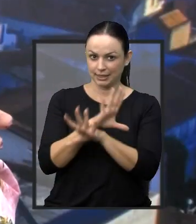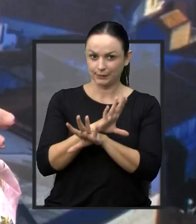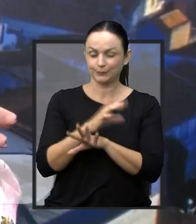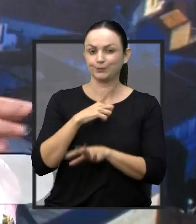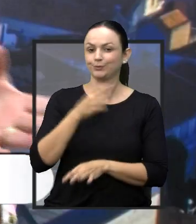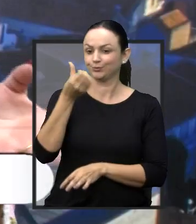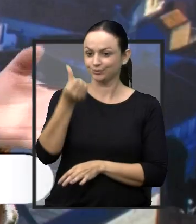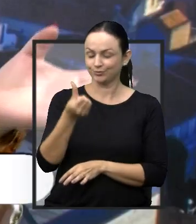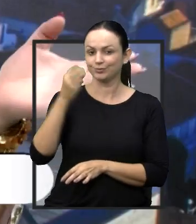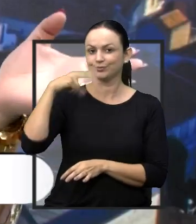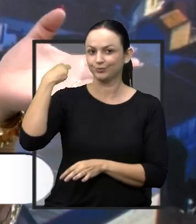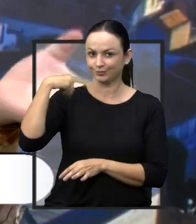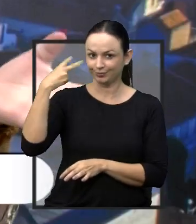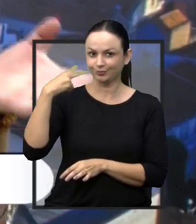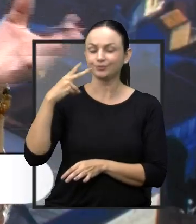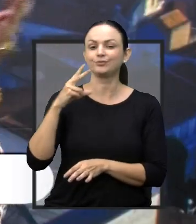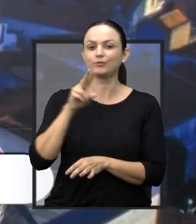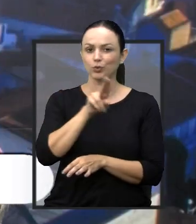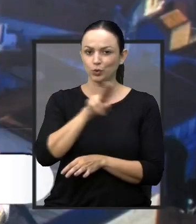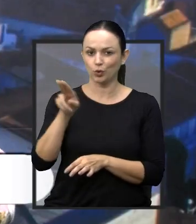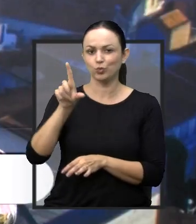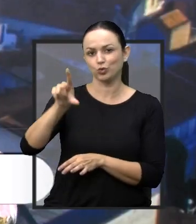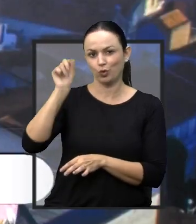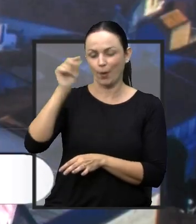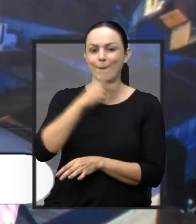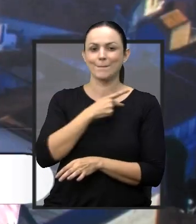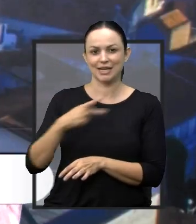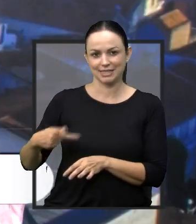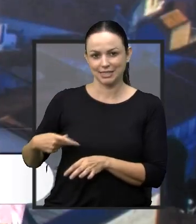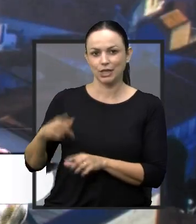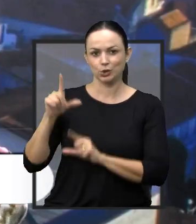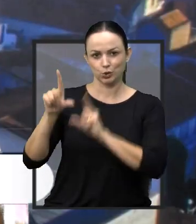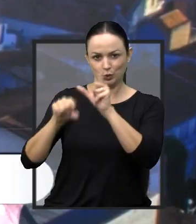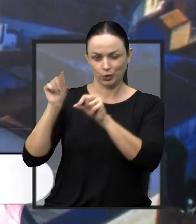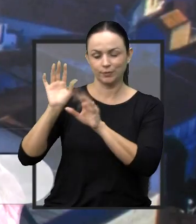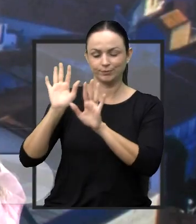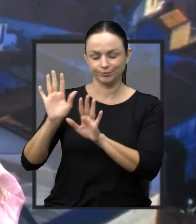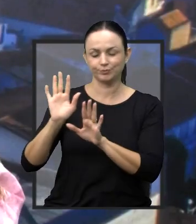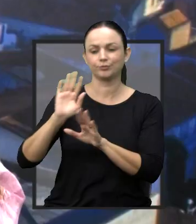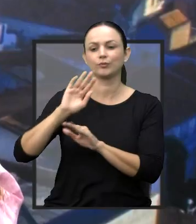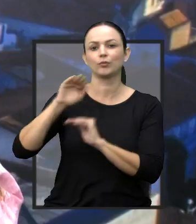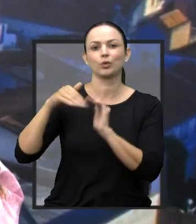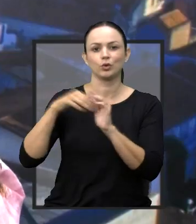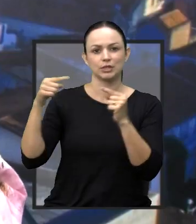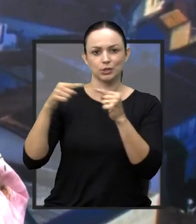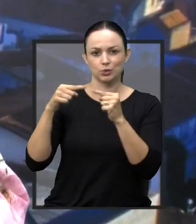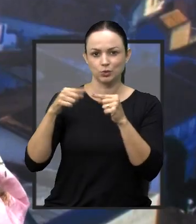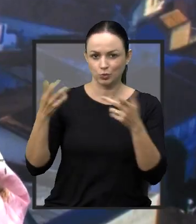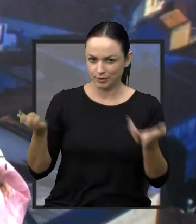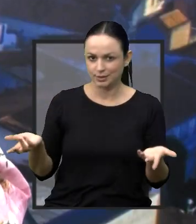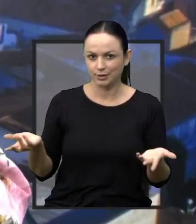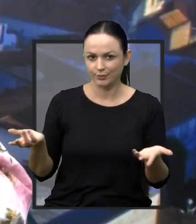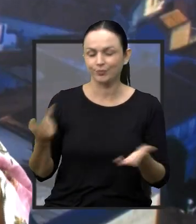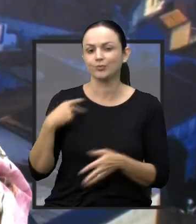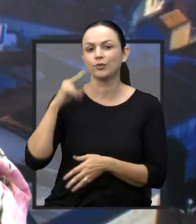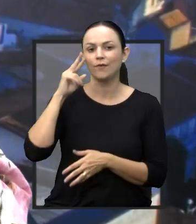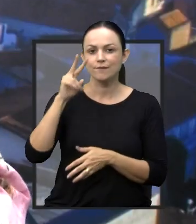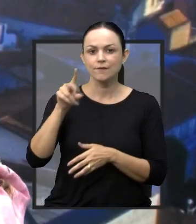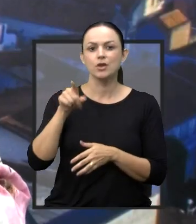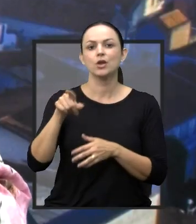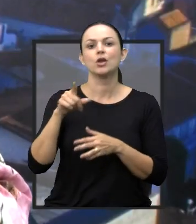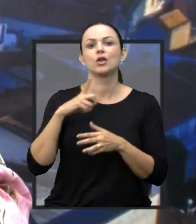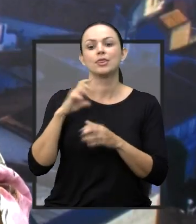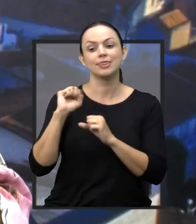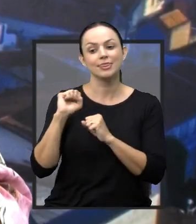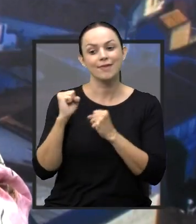6 vereadores nomeados pelo presidente, como de outra forma não poderia ser, todos da situação, né? E nós vimos uma defesa